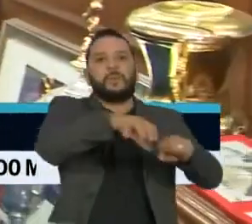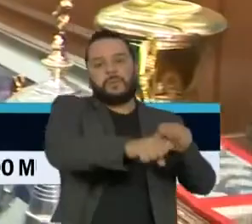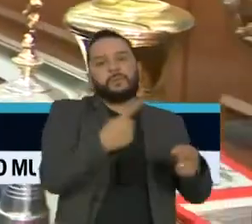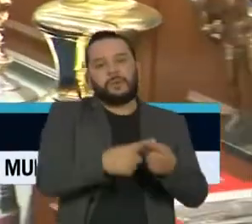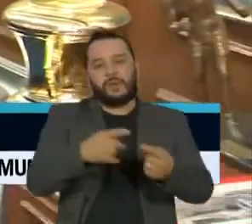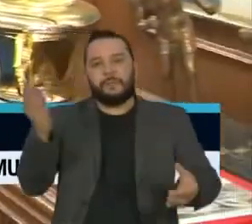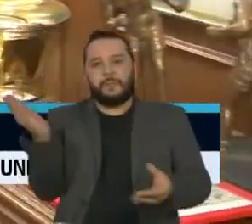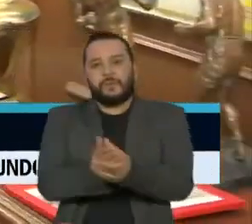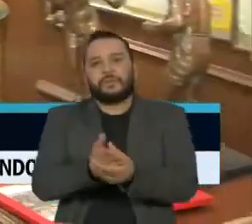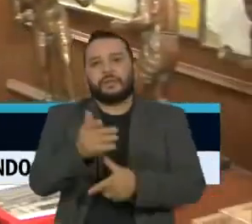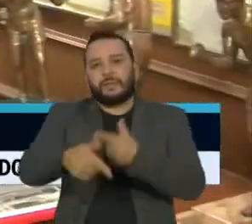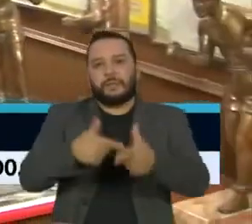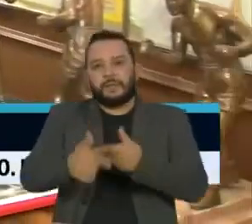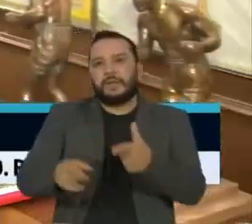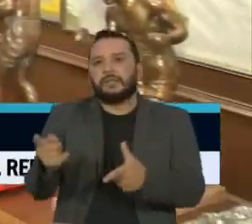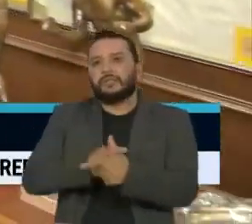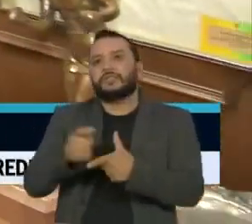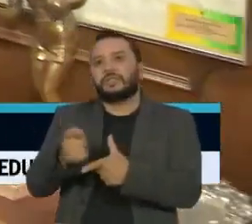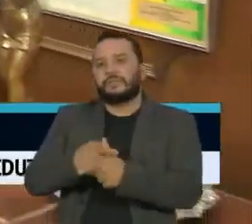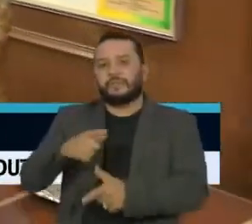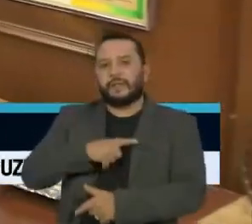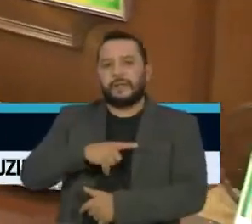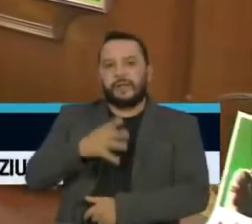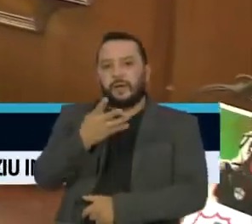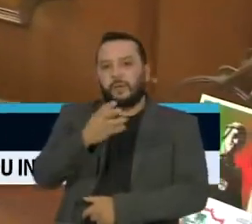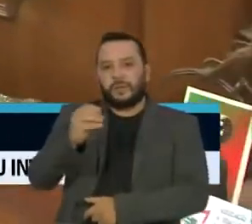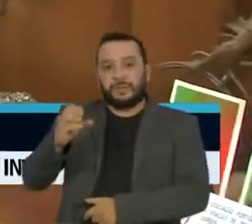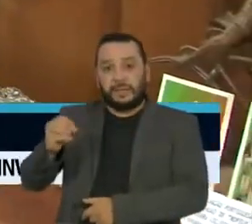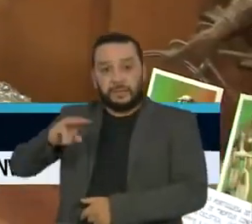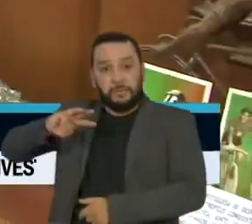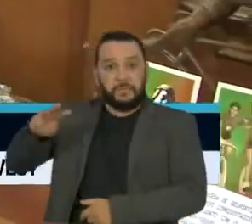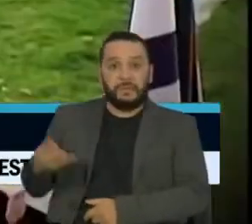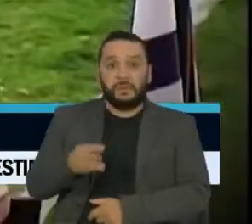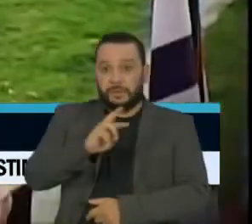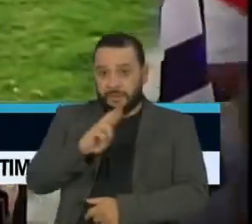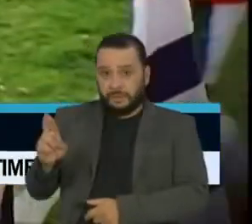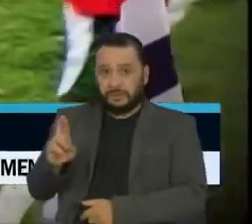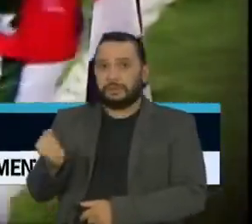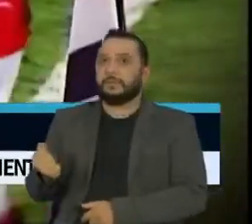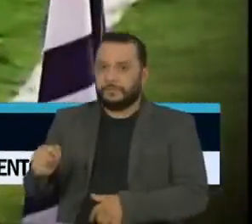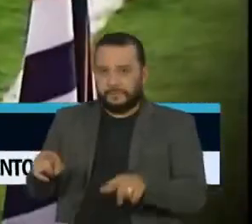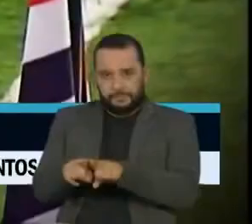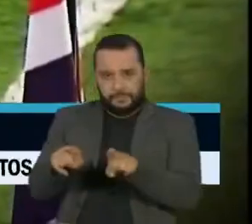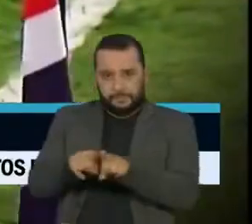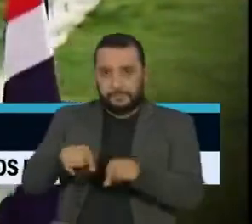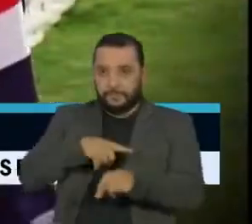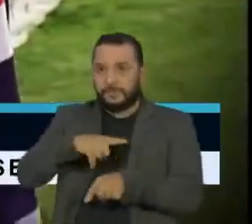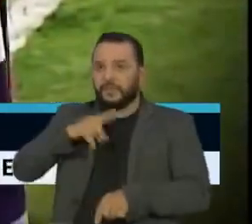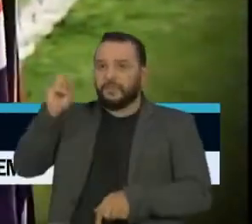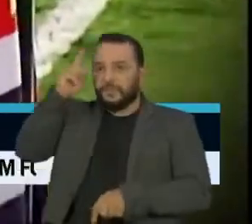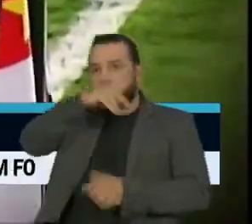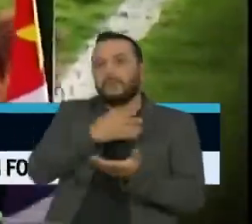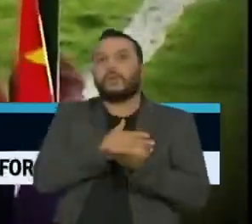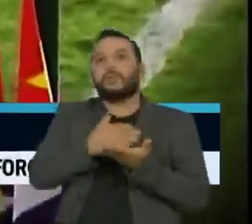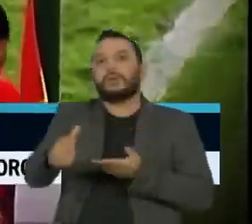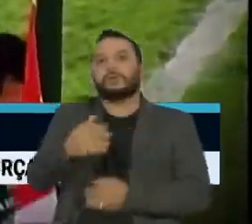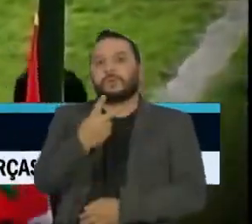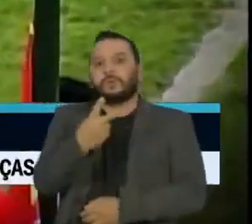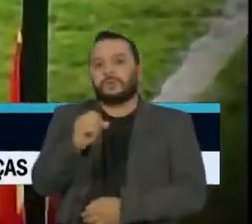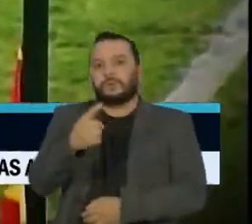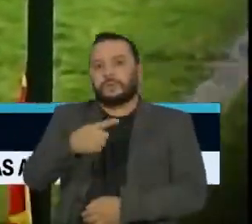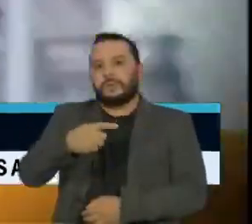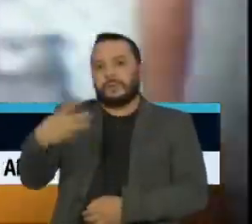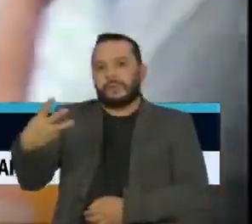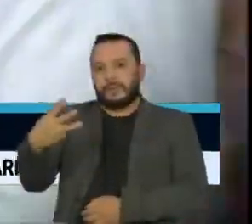A dívida da Lusa está em cerca de 400 milhões de reais. As dificuldades começaram em 2013, com